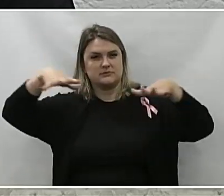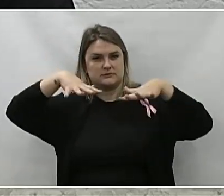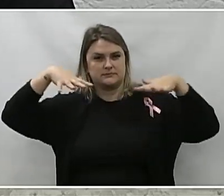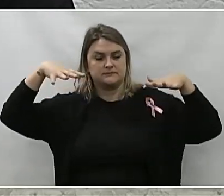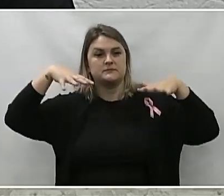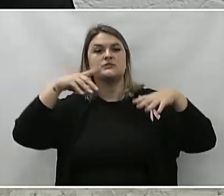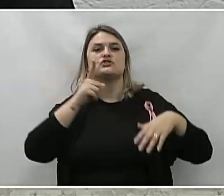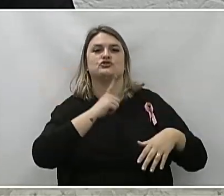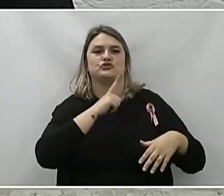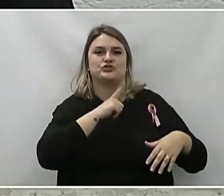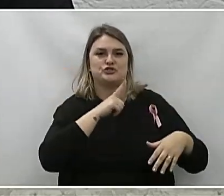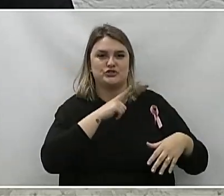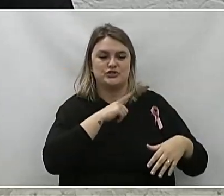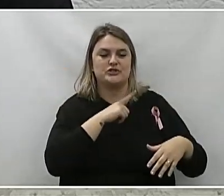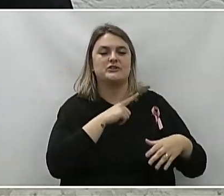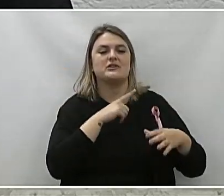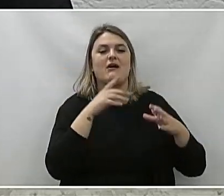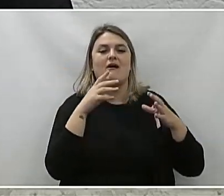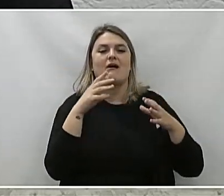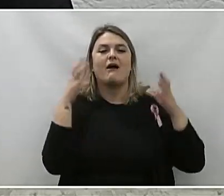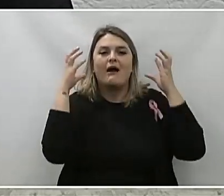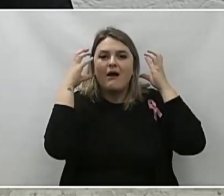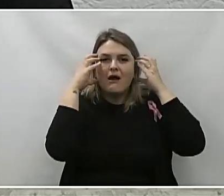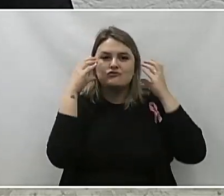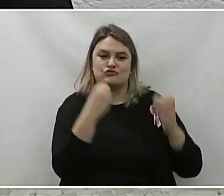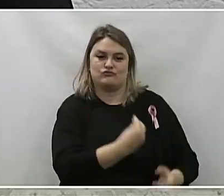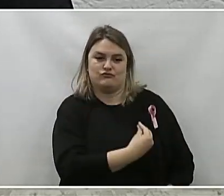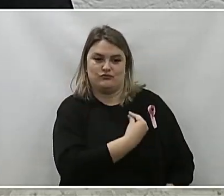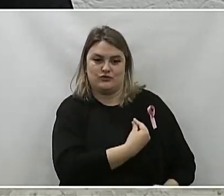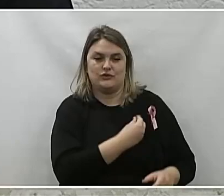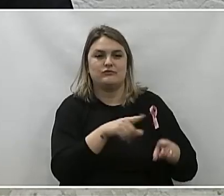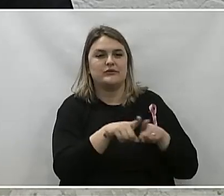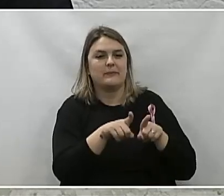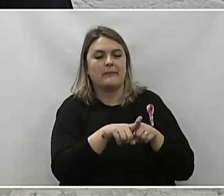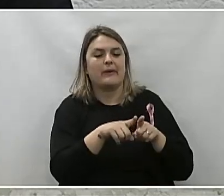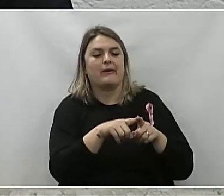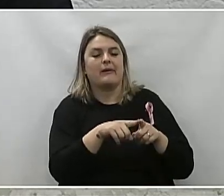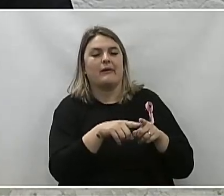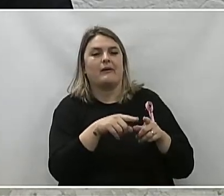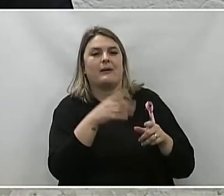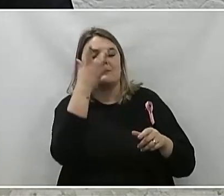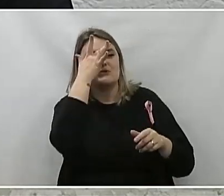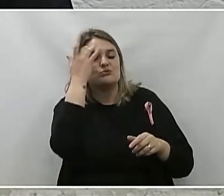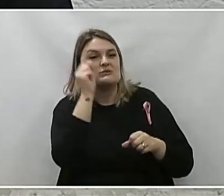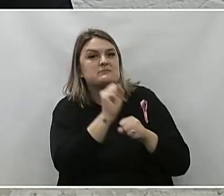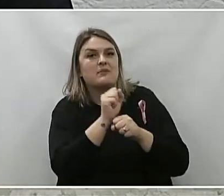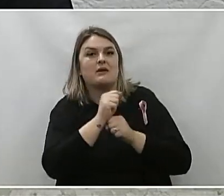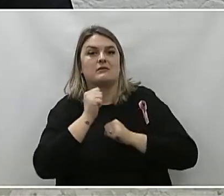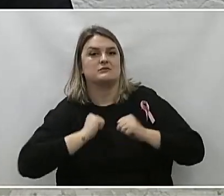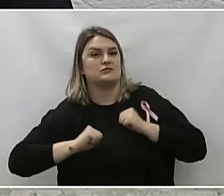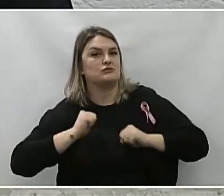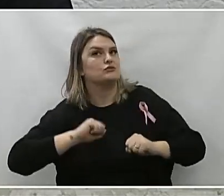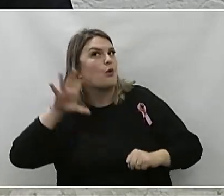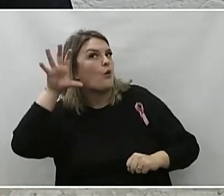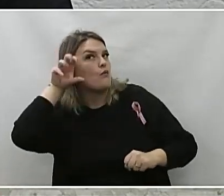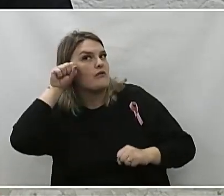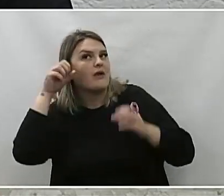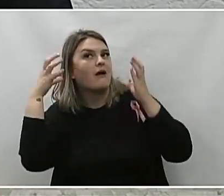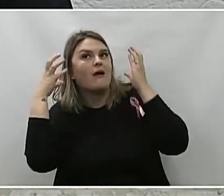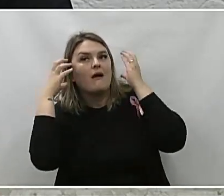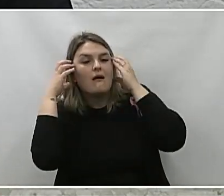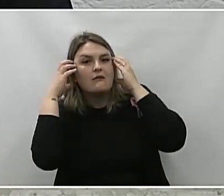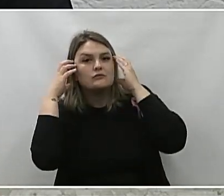ao vivo e deuditório fizeram história e ficar marcados na memória dos jovens que esperavam ansiosos pelos momentos